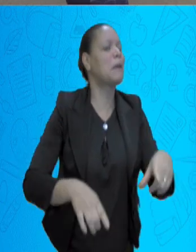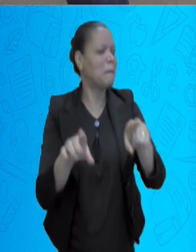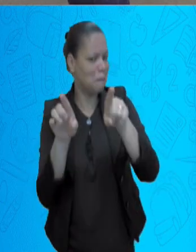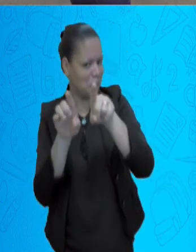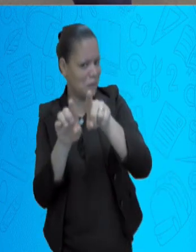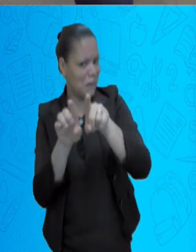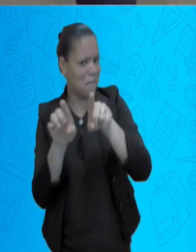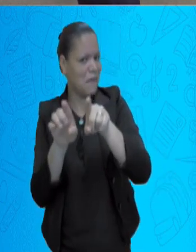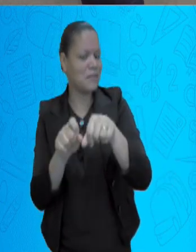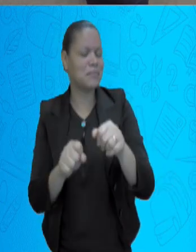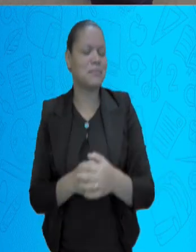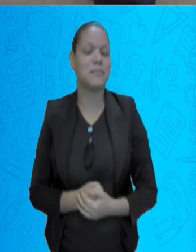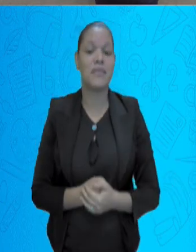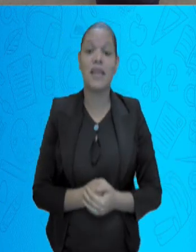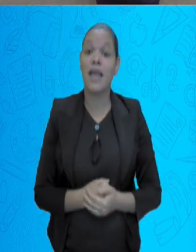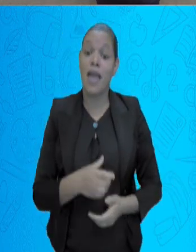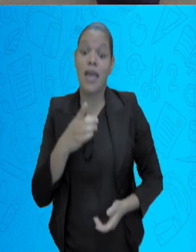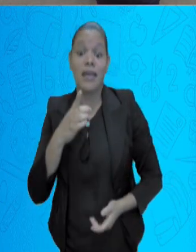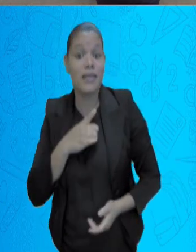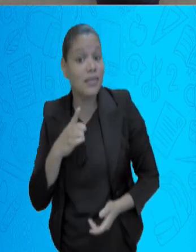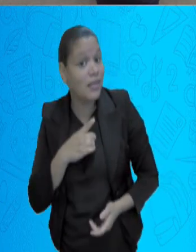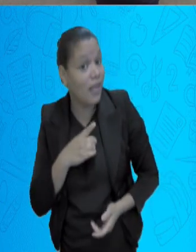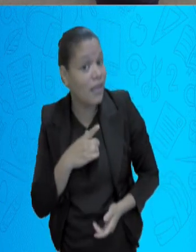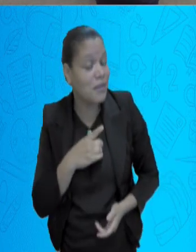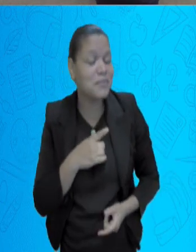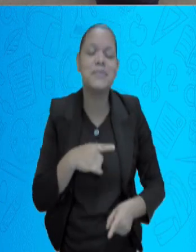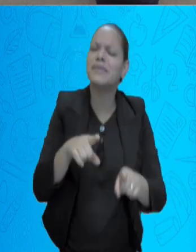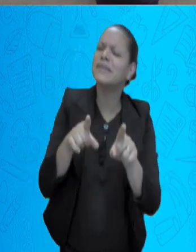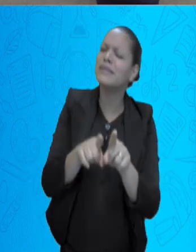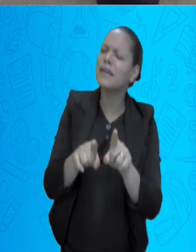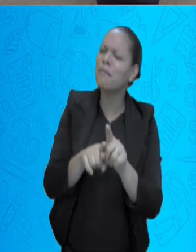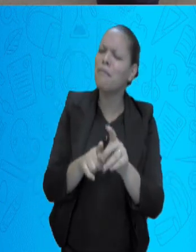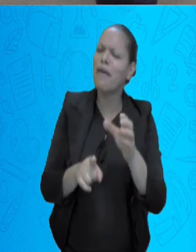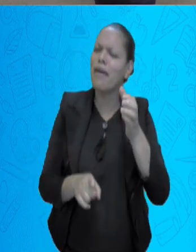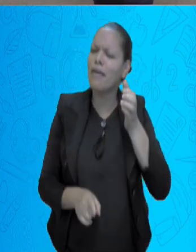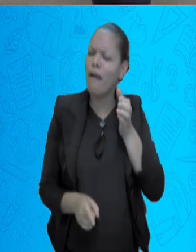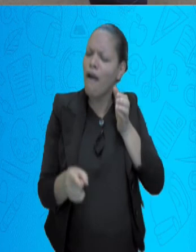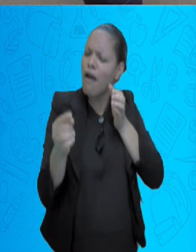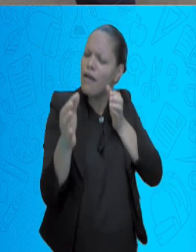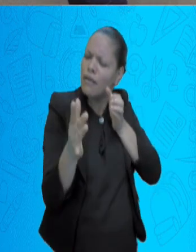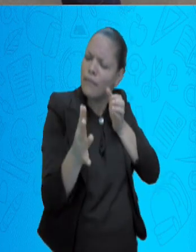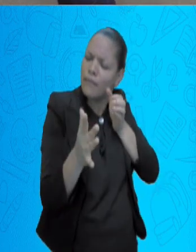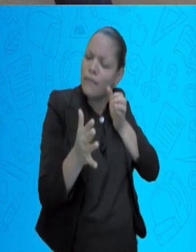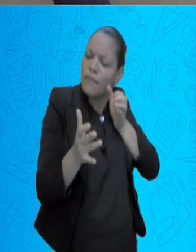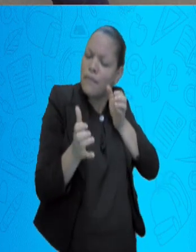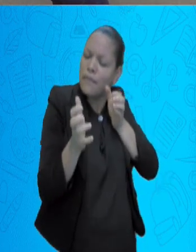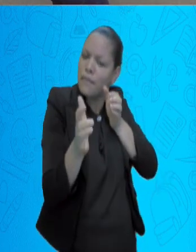a harpa? A harpa é um instrumento milenar,